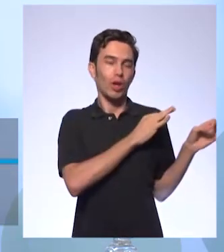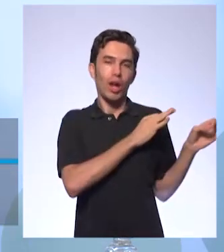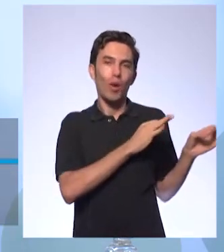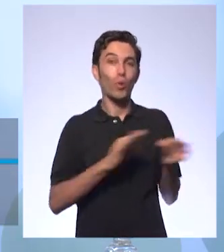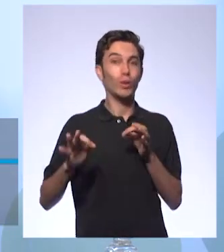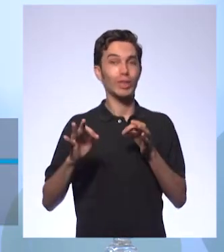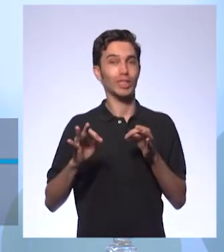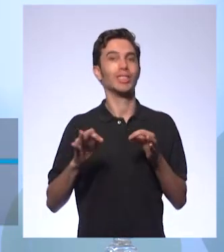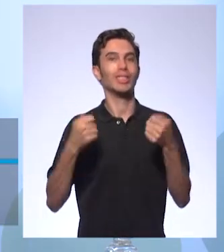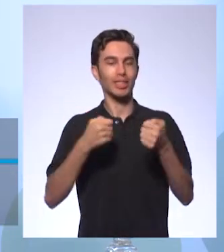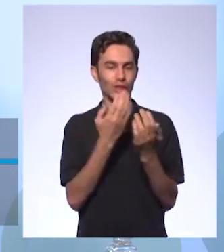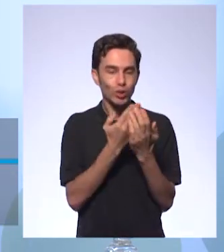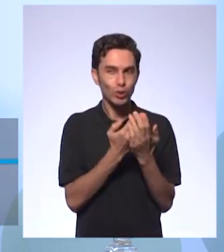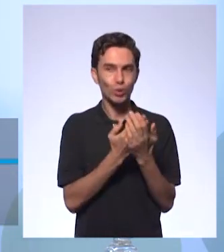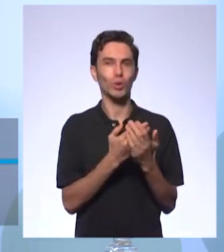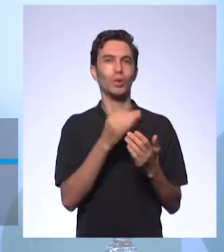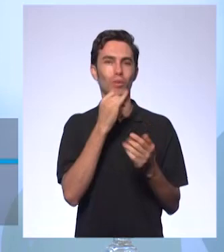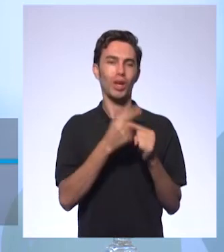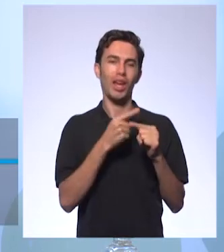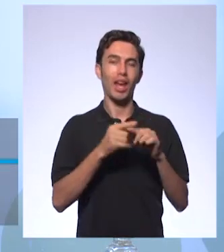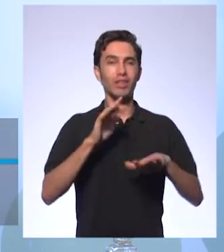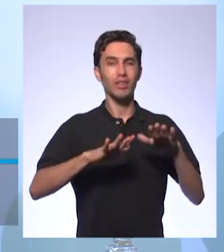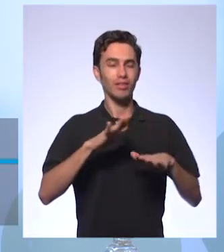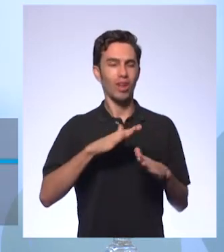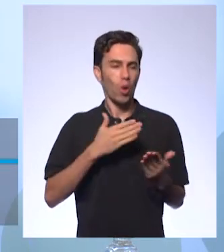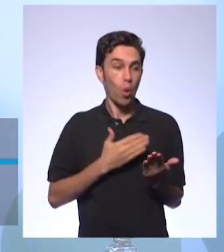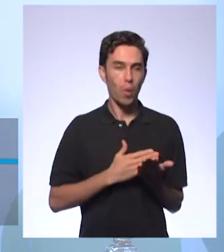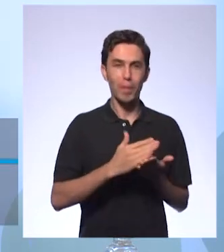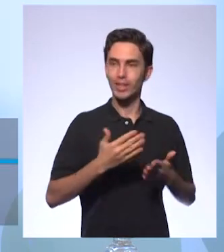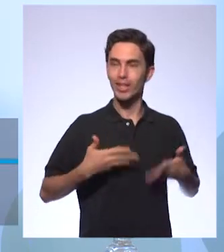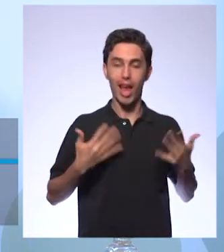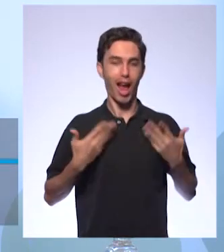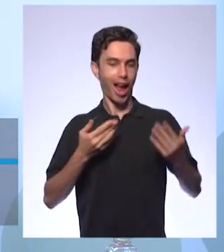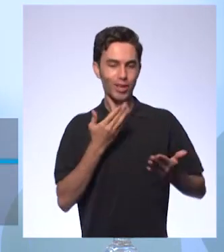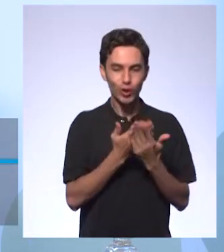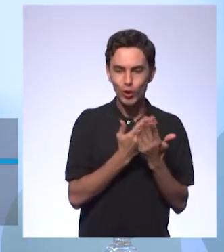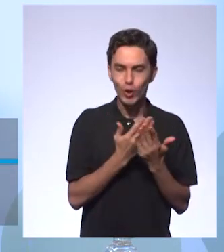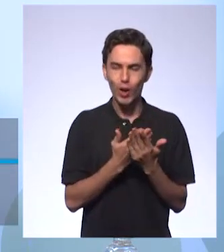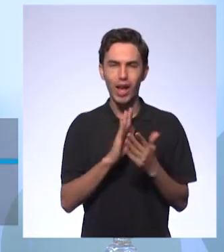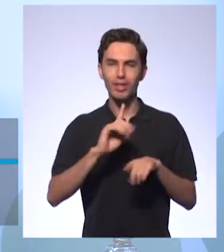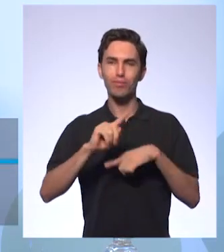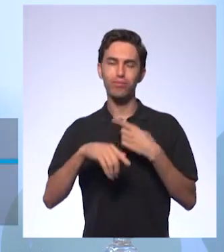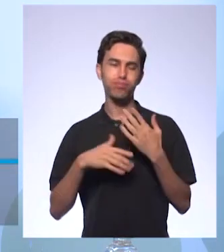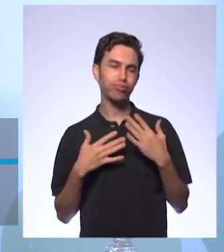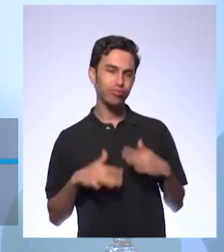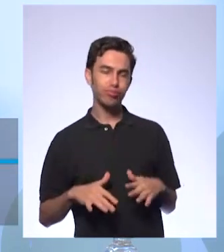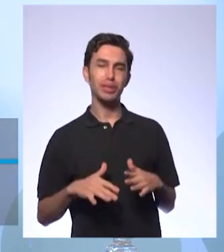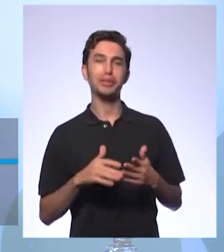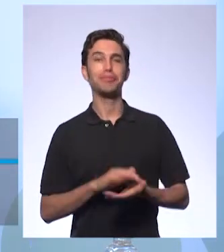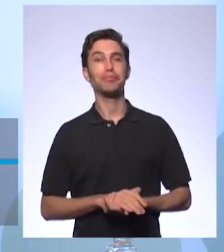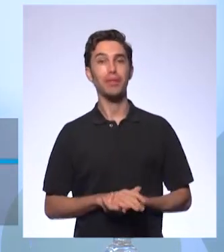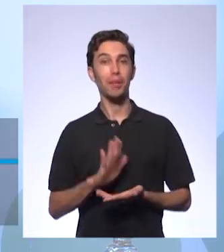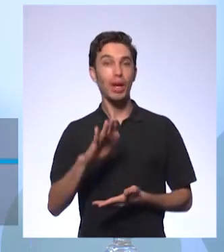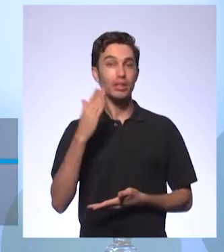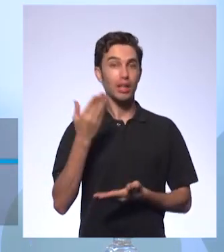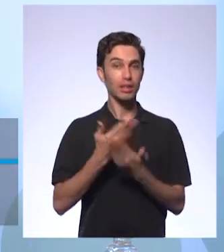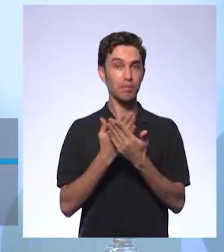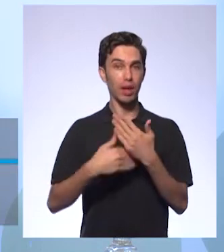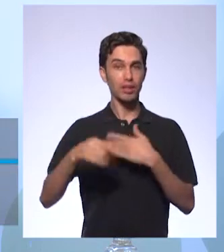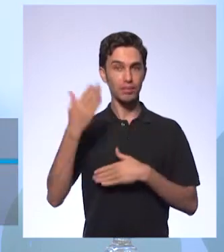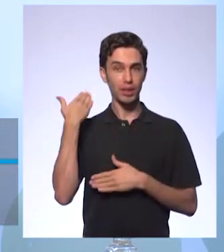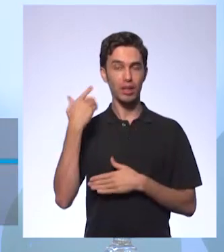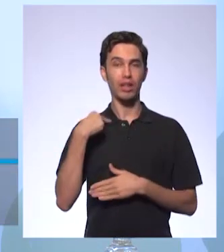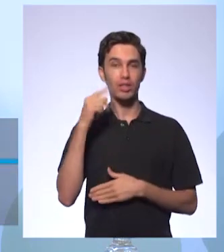estudos, porque a gente começa com aquela força, daqui a pouco está todo mundo desanimado. Na aula passada nós vimos que a questão da internet por si só